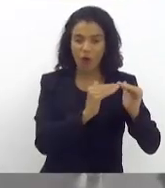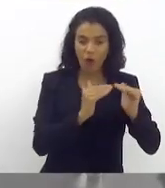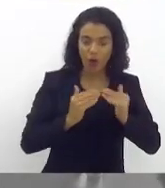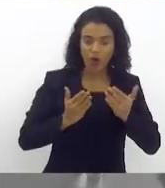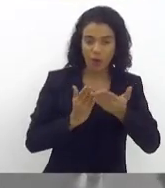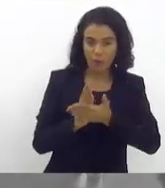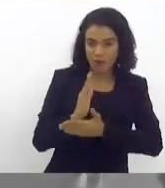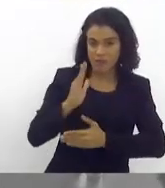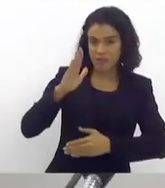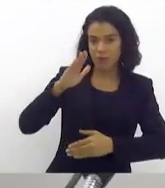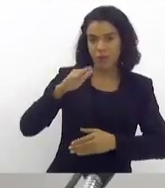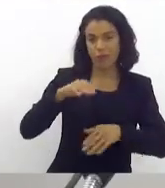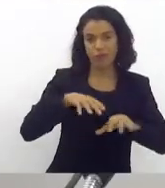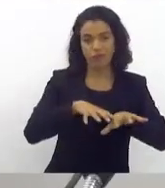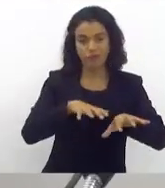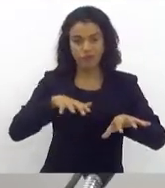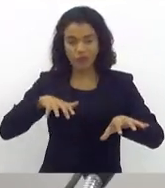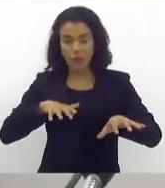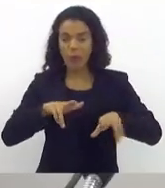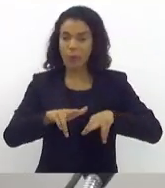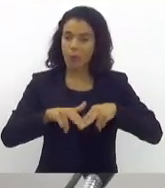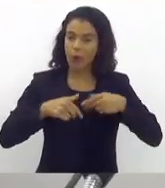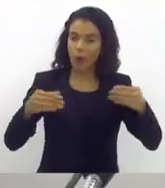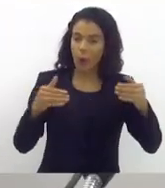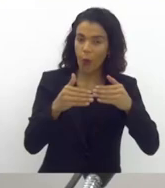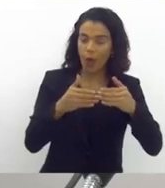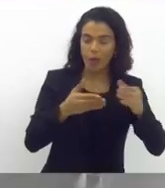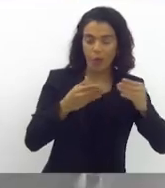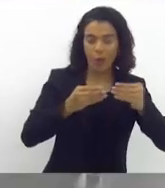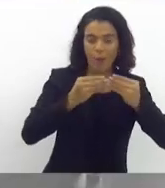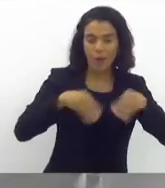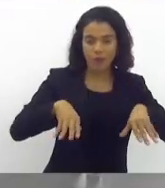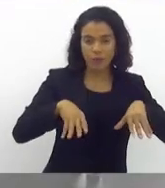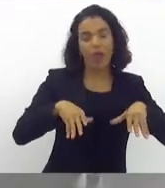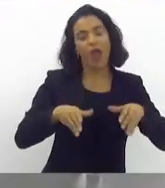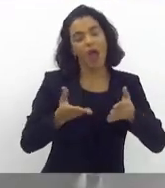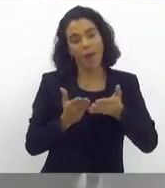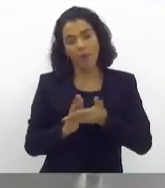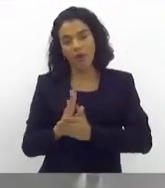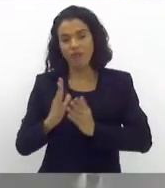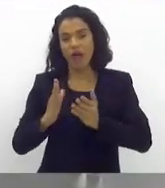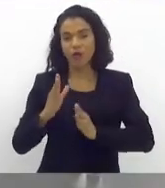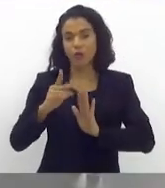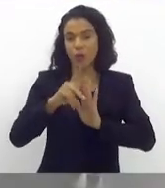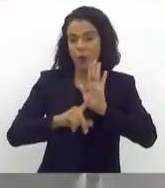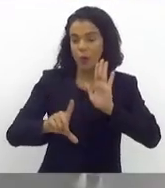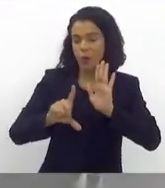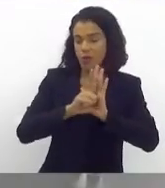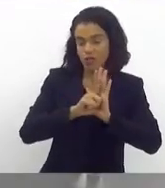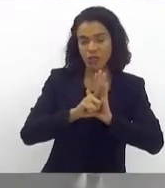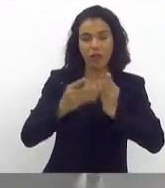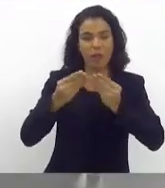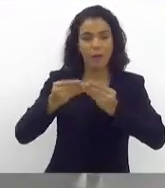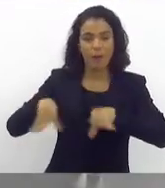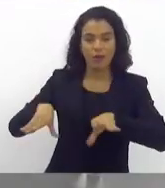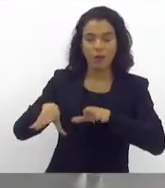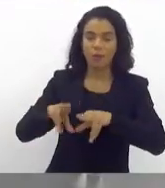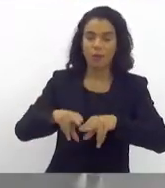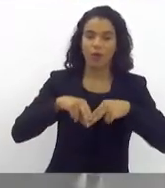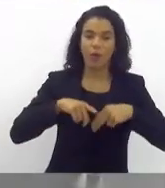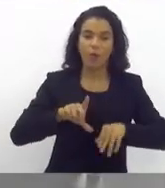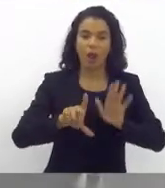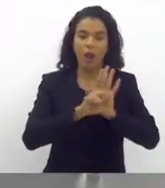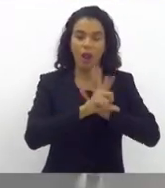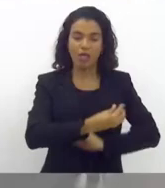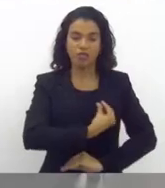voto separado pela prejudicabilidade, permaneçam como estão. Aprovado, o projeto está prejudicado em razão da Lei